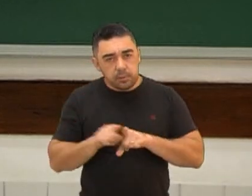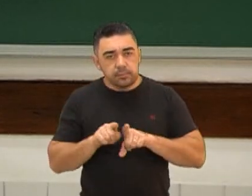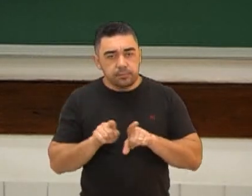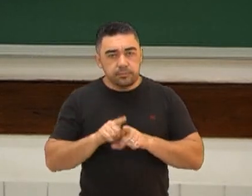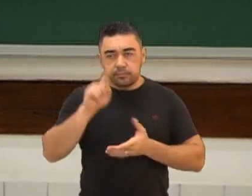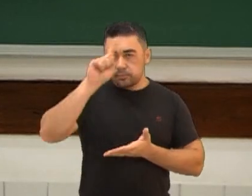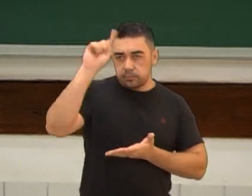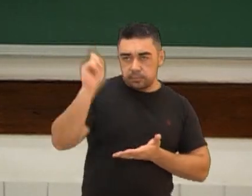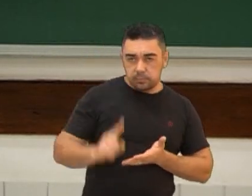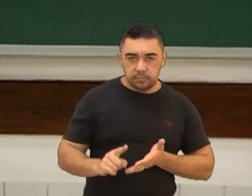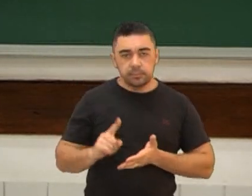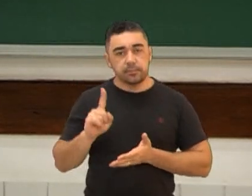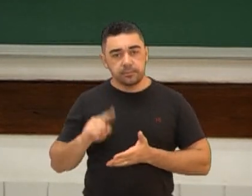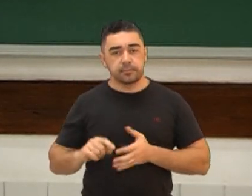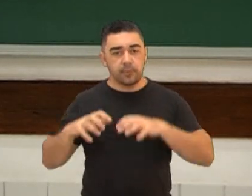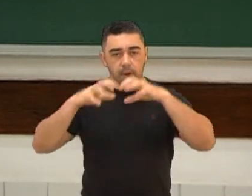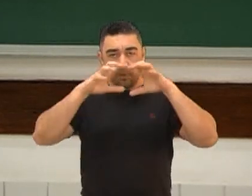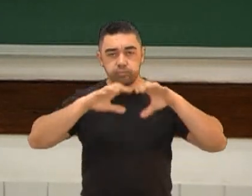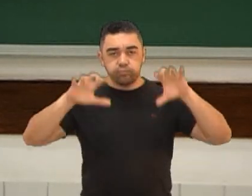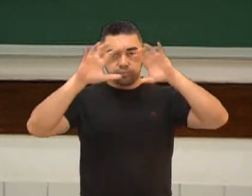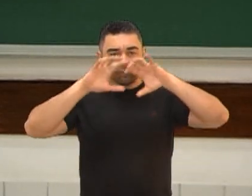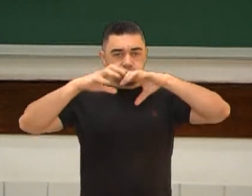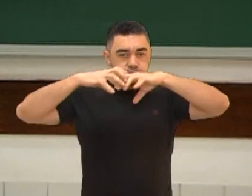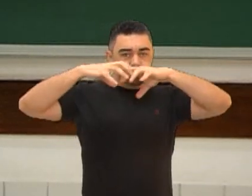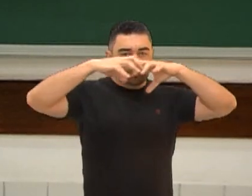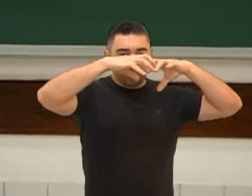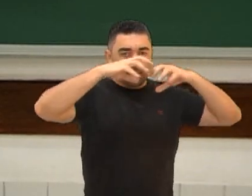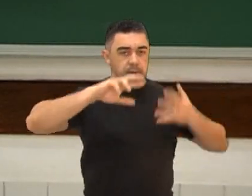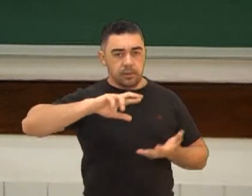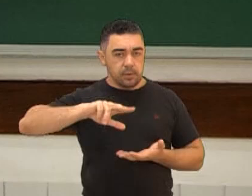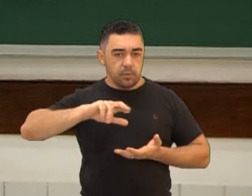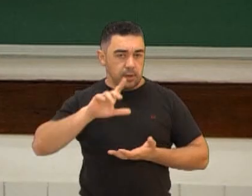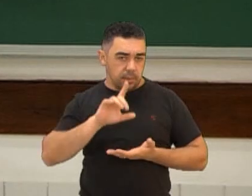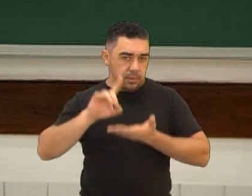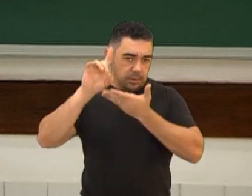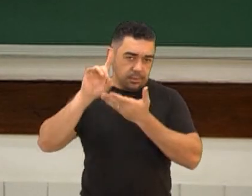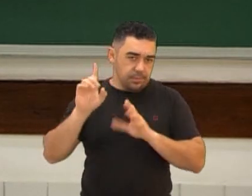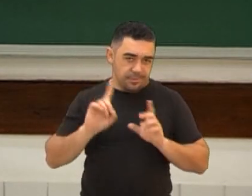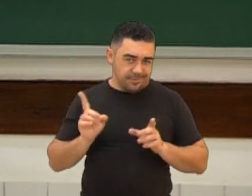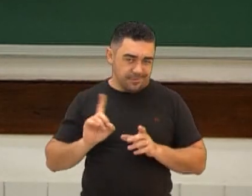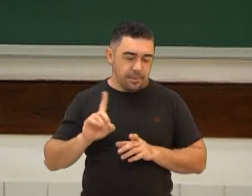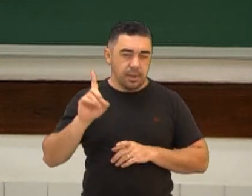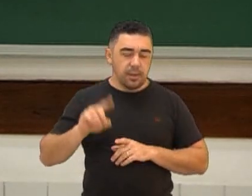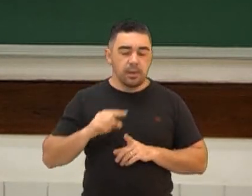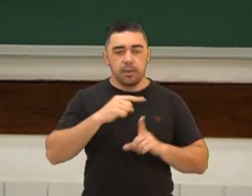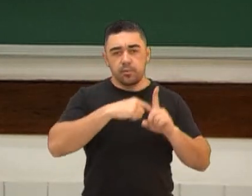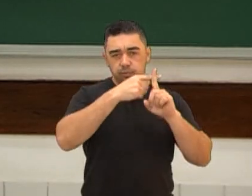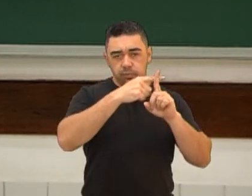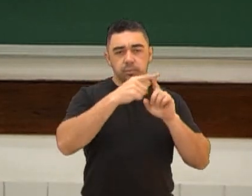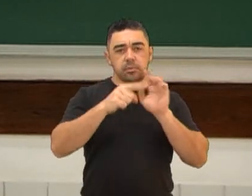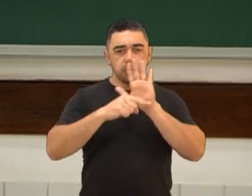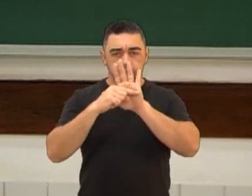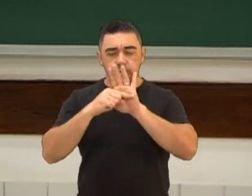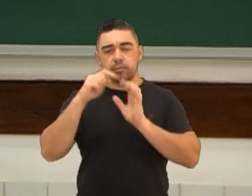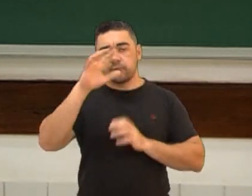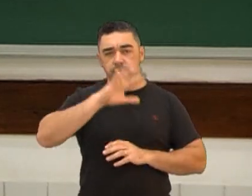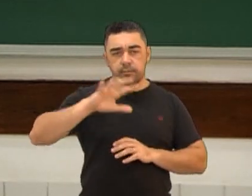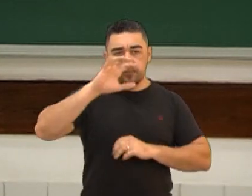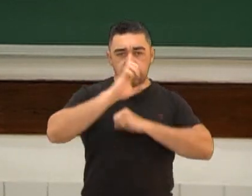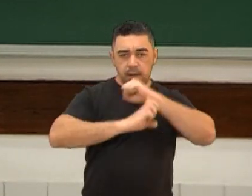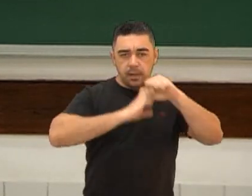aquele raio, né? Aquilo lá não é os deuses nórdicos, tá? É as cargas elétricas que estão